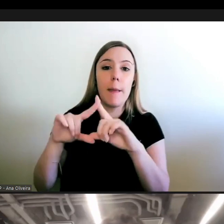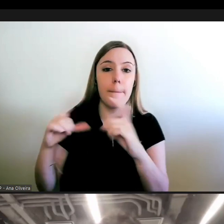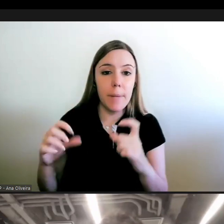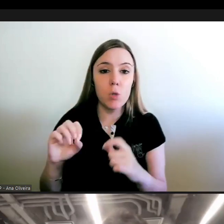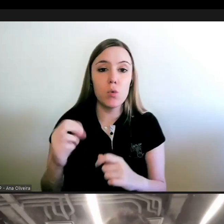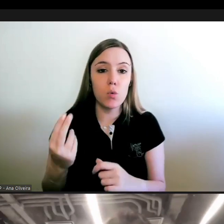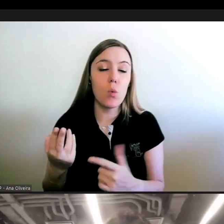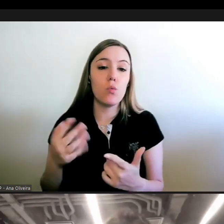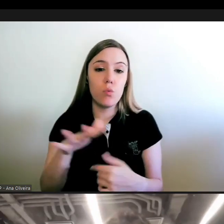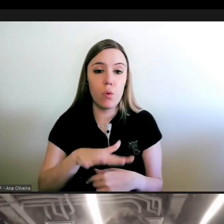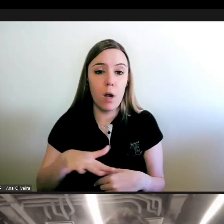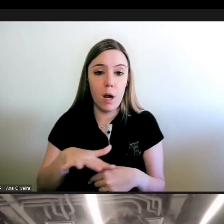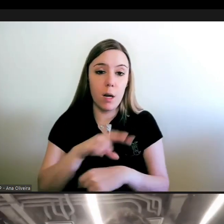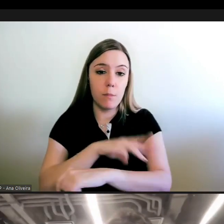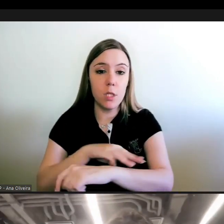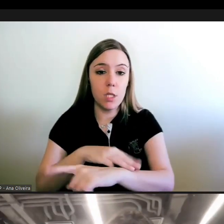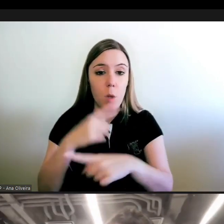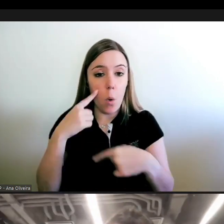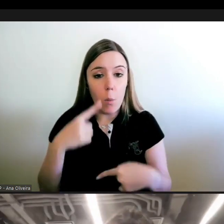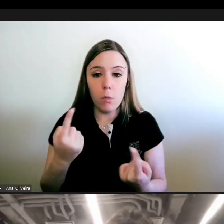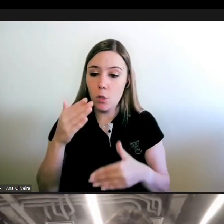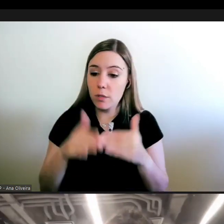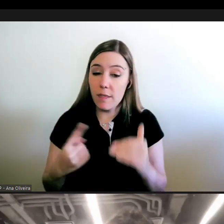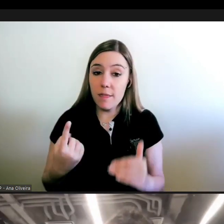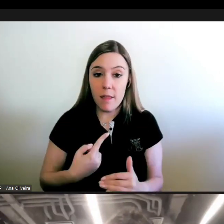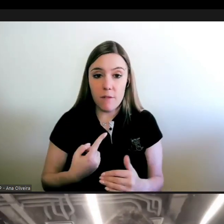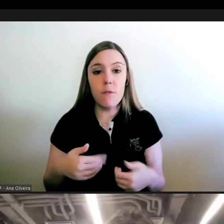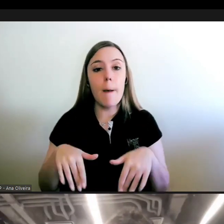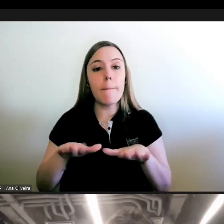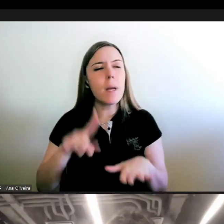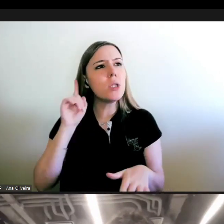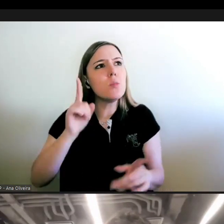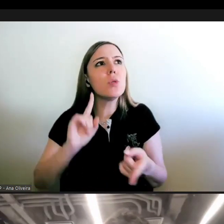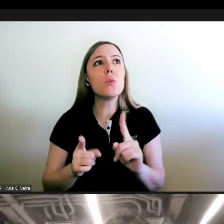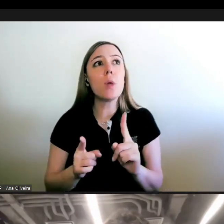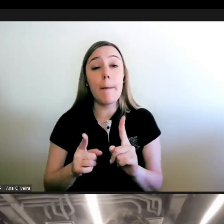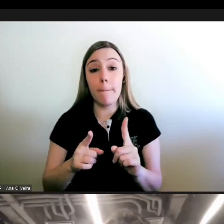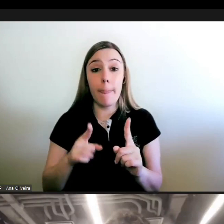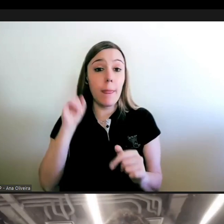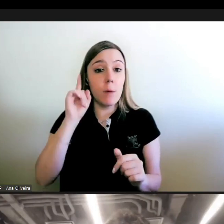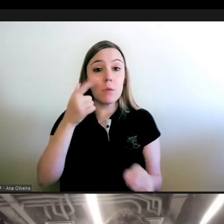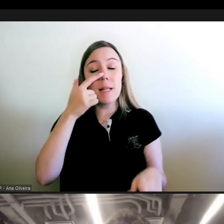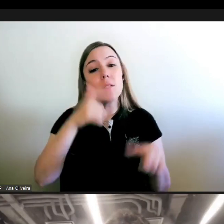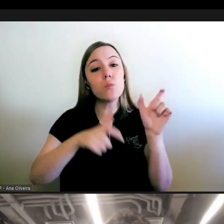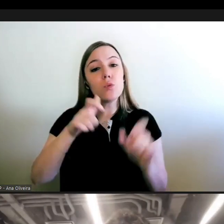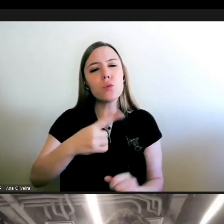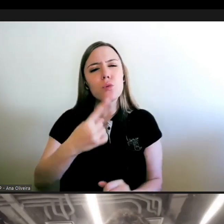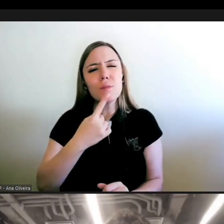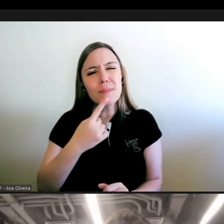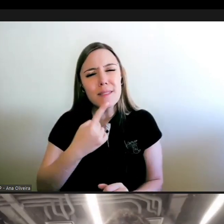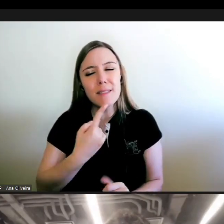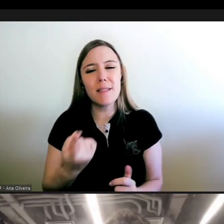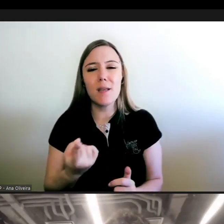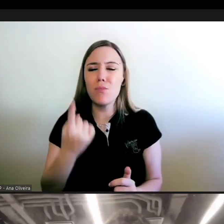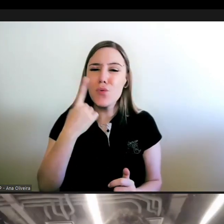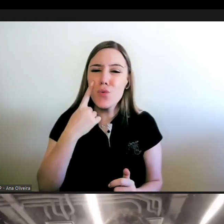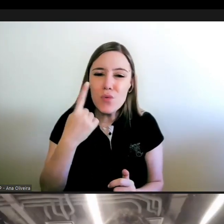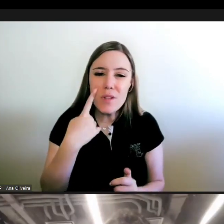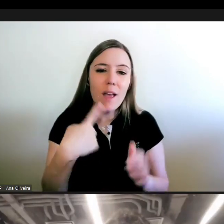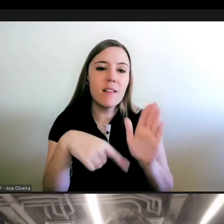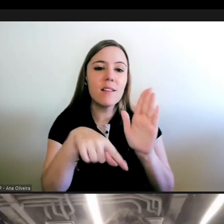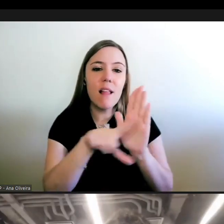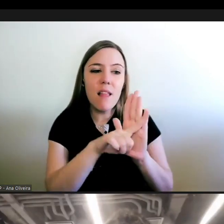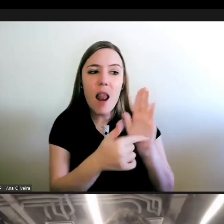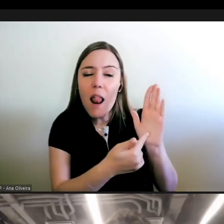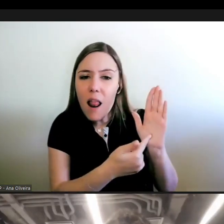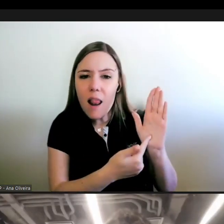administração pública, isso deve acontecer. Agora, o que é fundamental é que as pessoas percebam e saibam a legislação e o que é